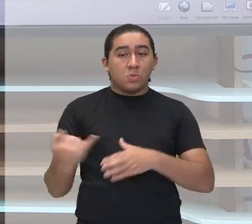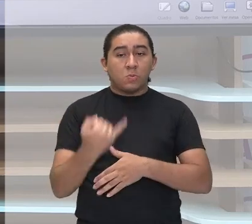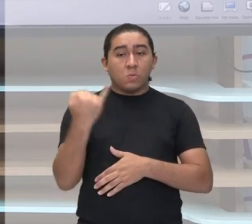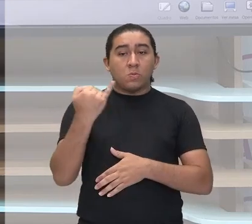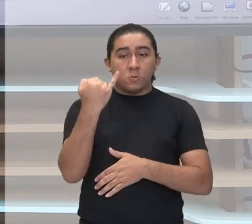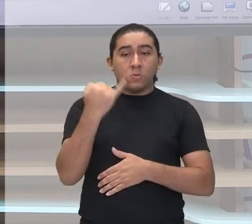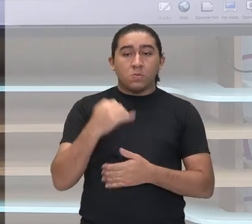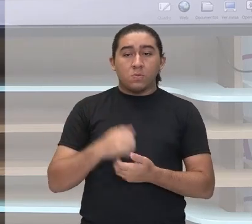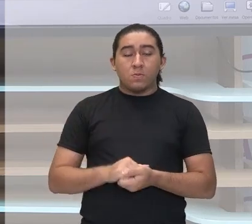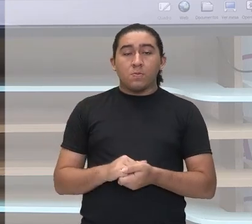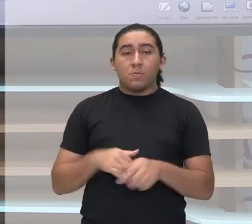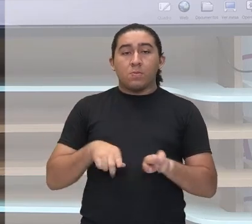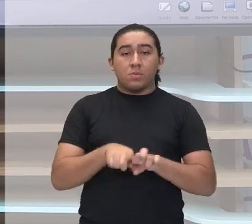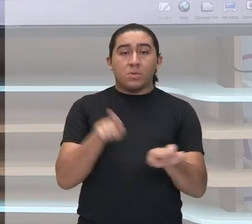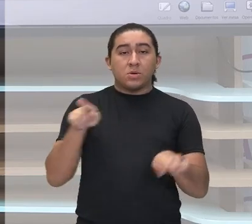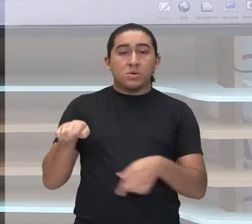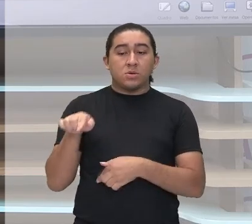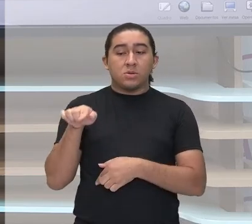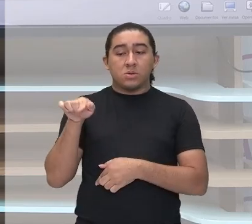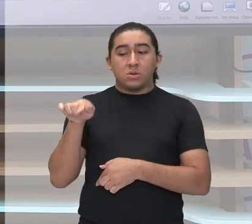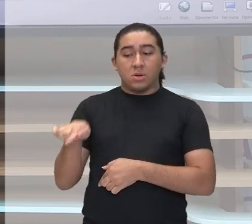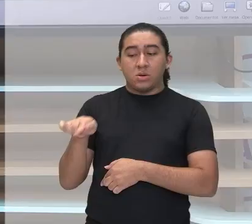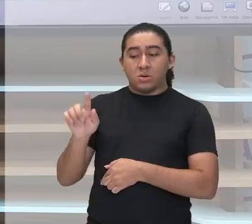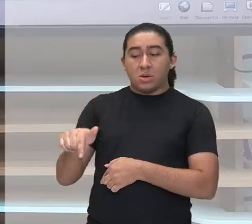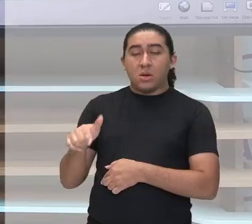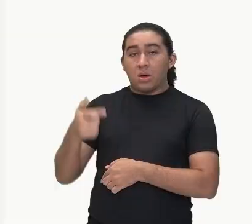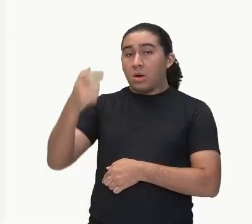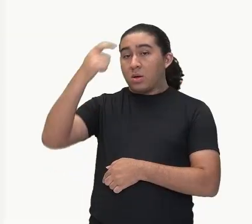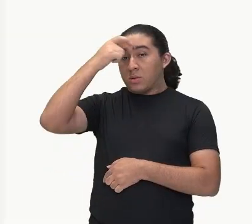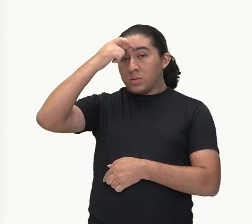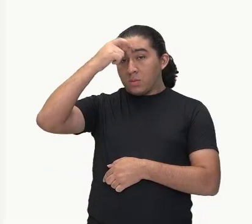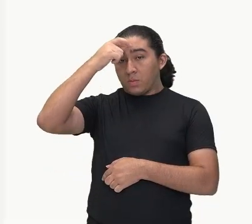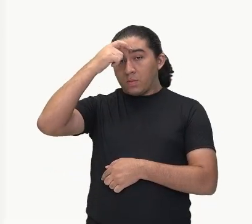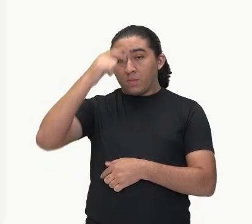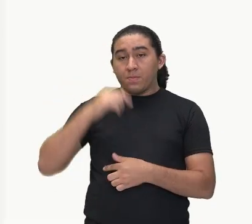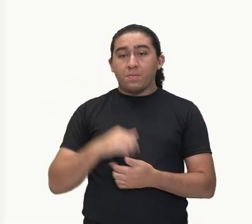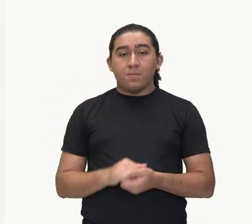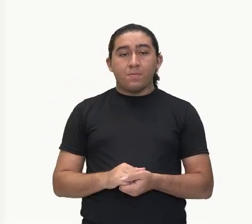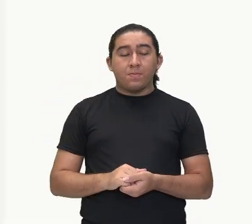Já o realismo, ele vai mesmo pela razão.